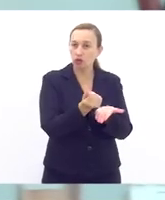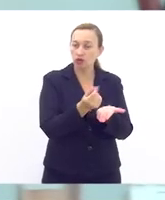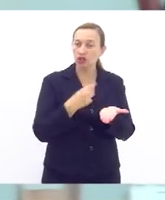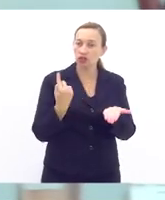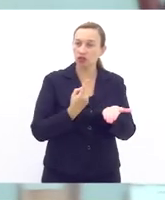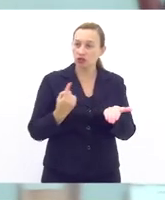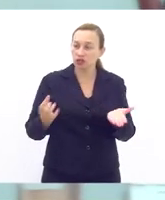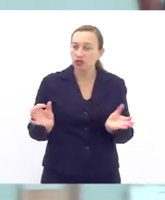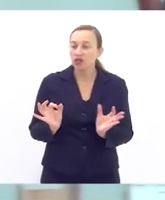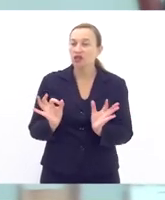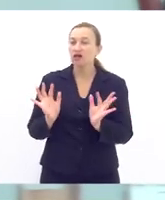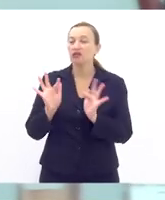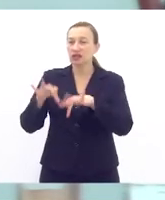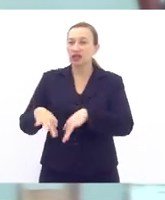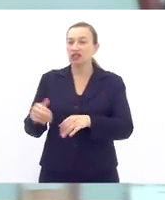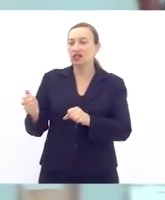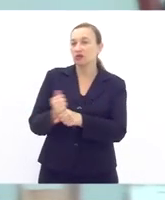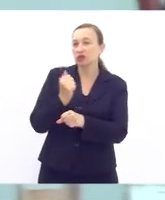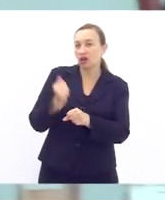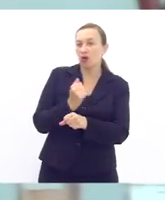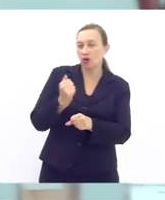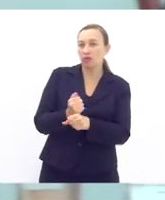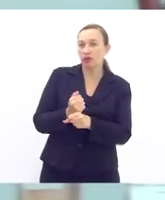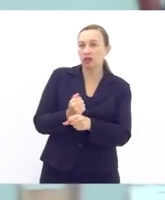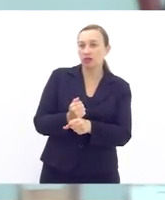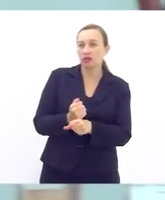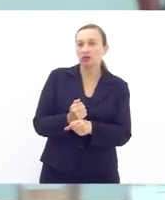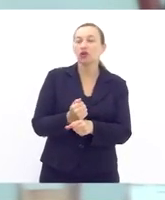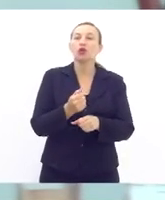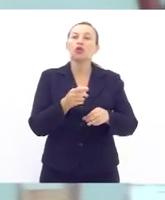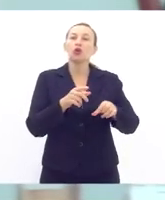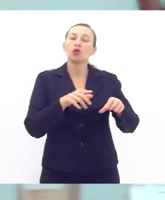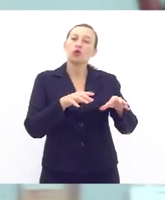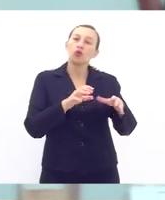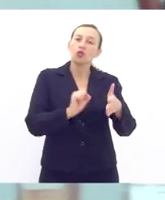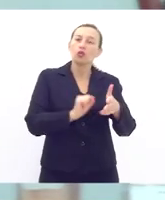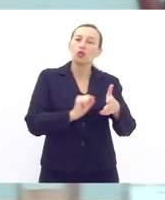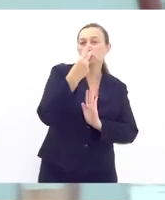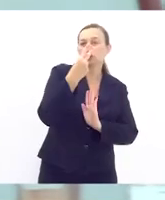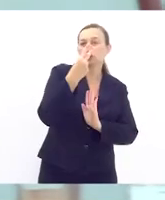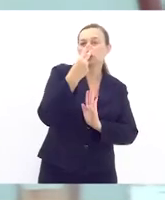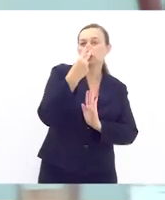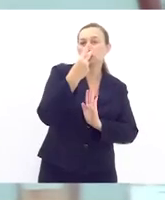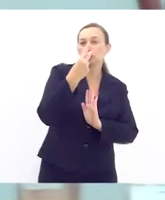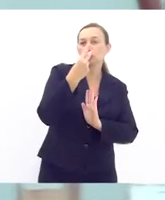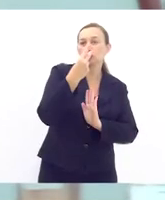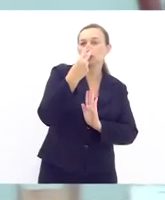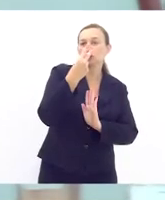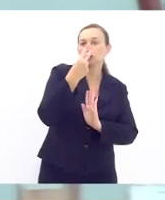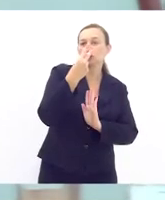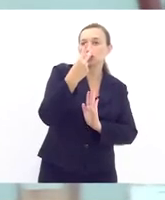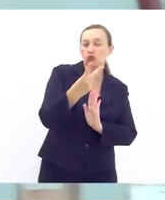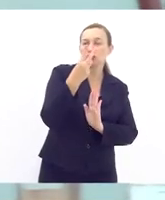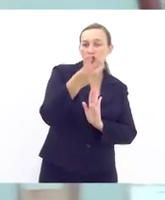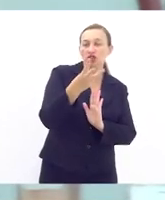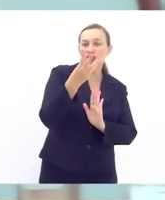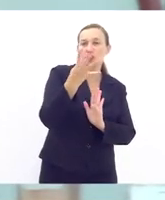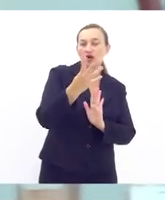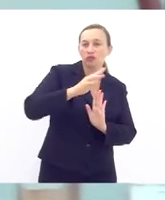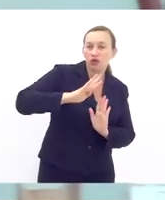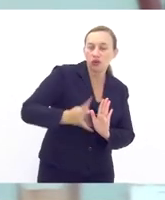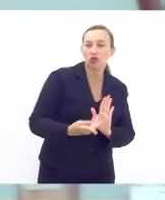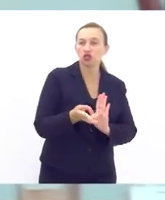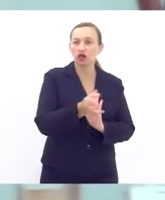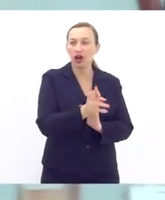executavia fecan justamente por essa por essa questão um projeto executivo está mas ele de duas três quatro milhões de reais